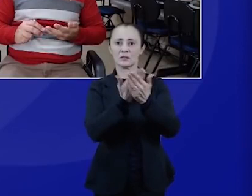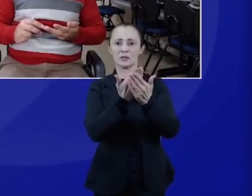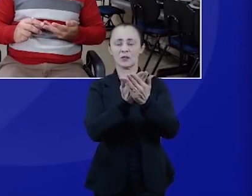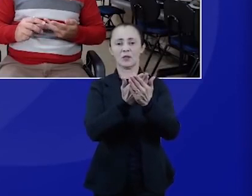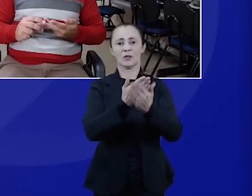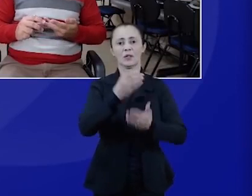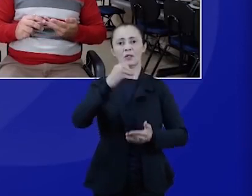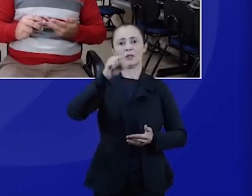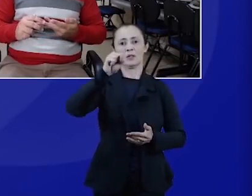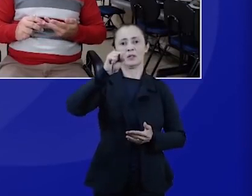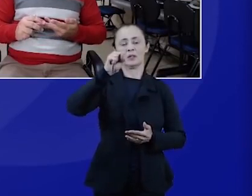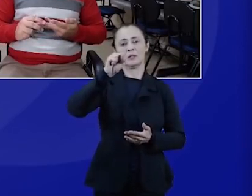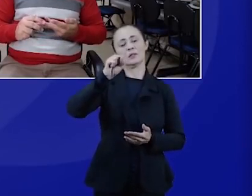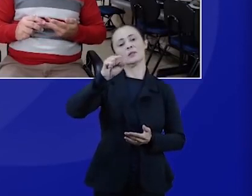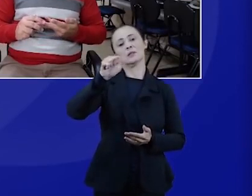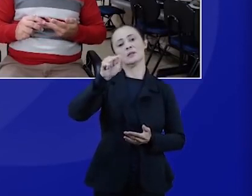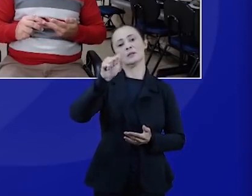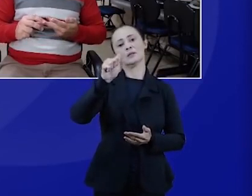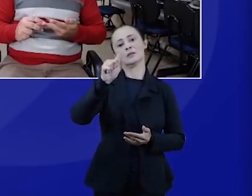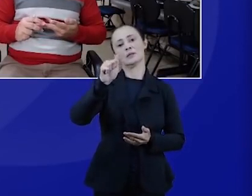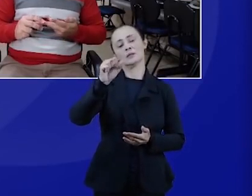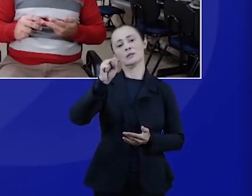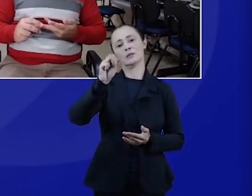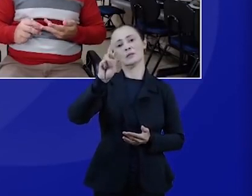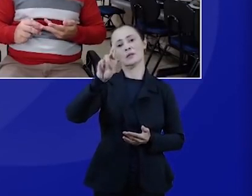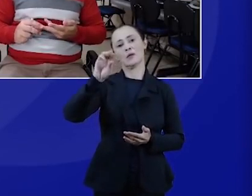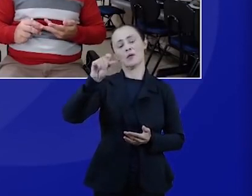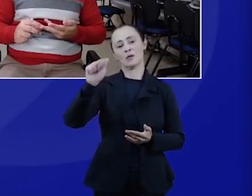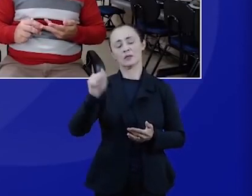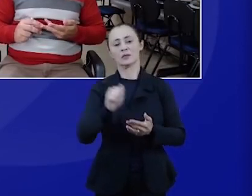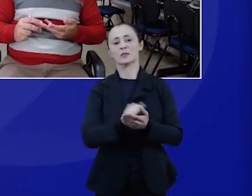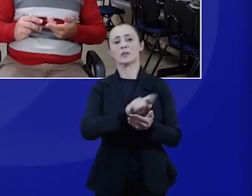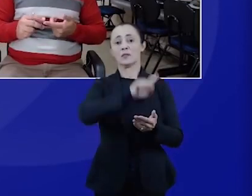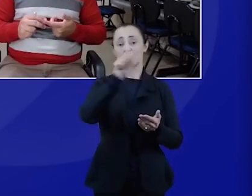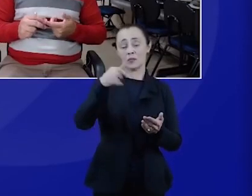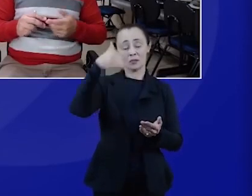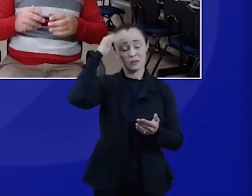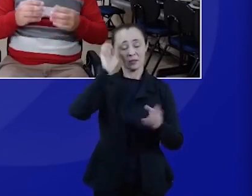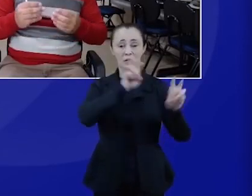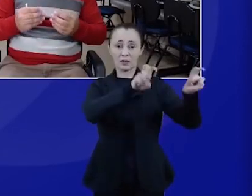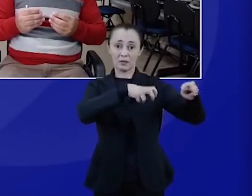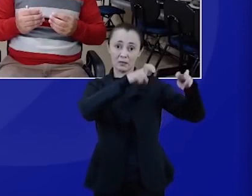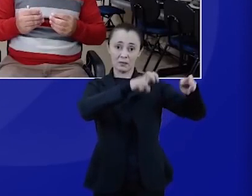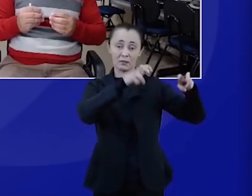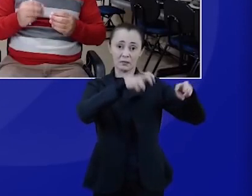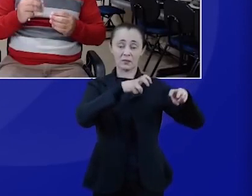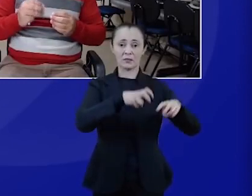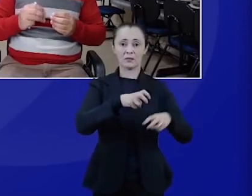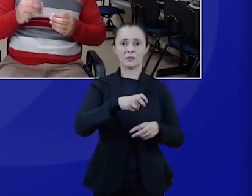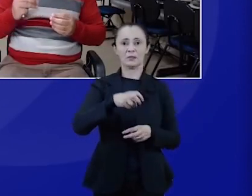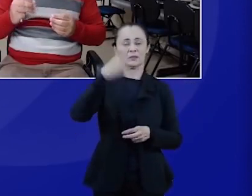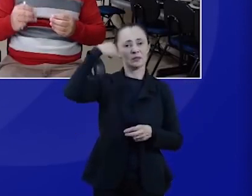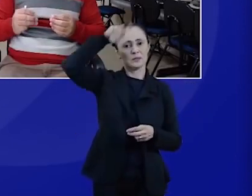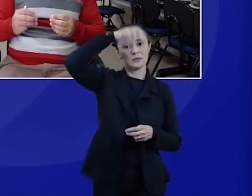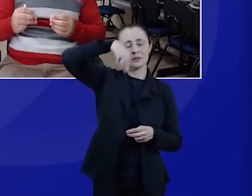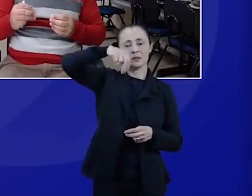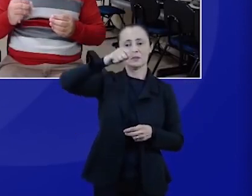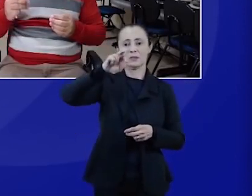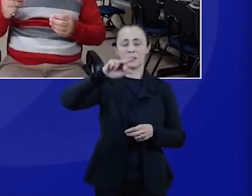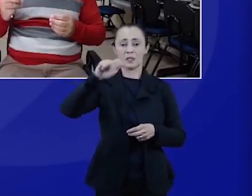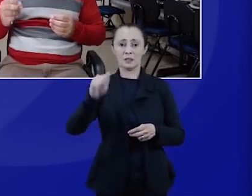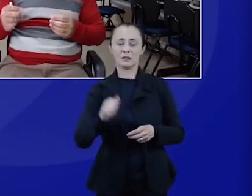Unira Santos Rosa e a Fazenda Santa Maria. Também podemos colocar a Escola